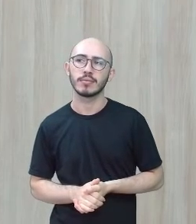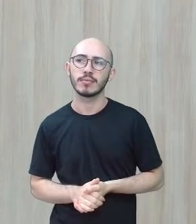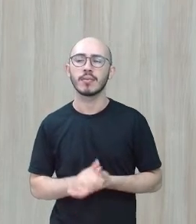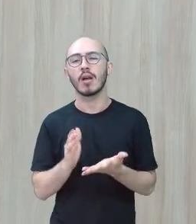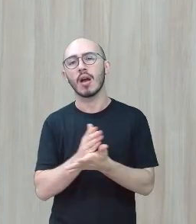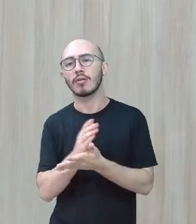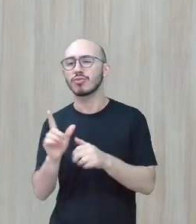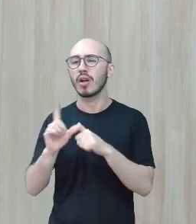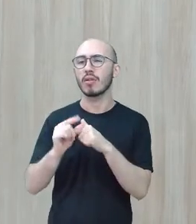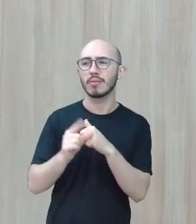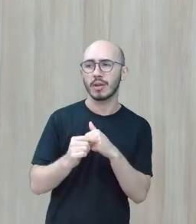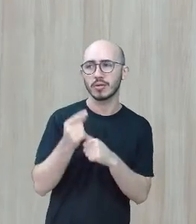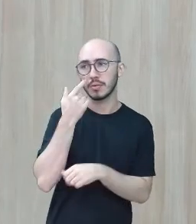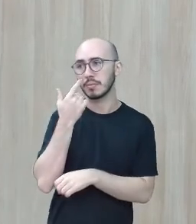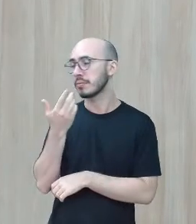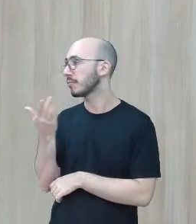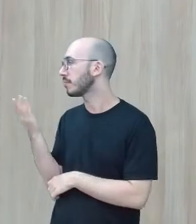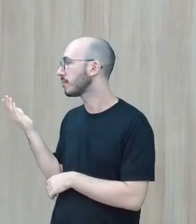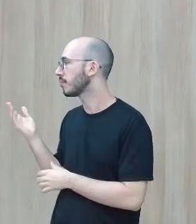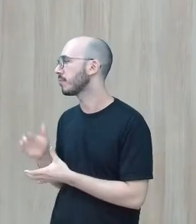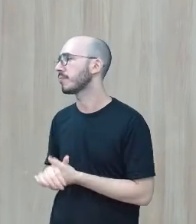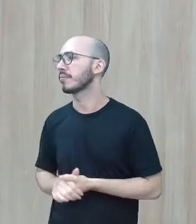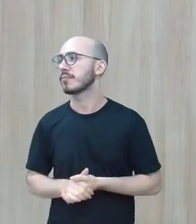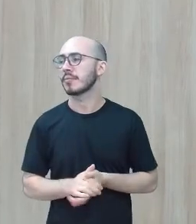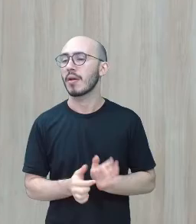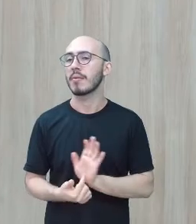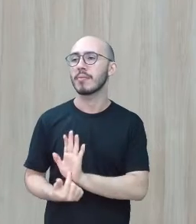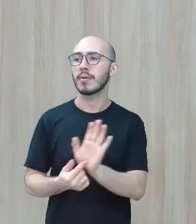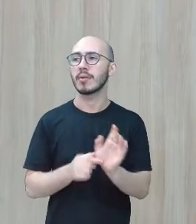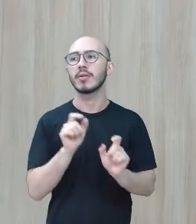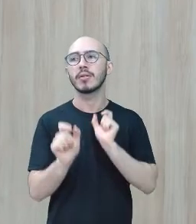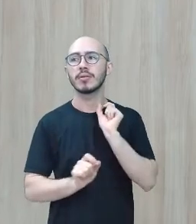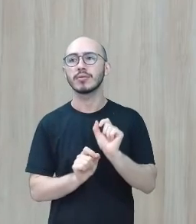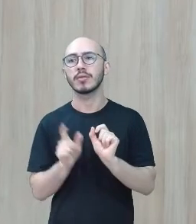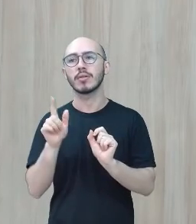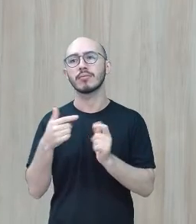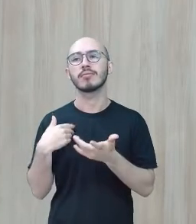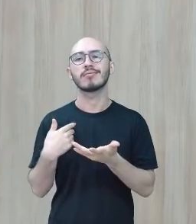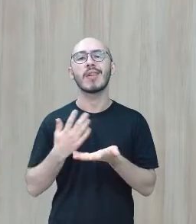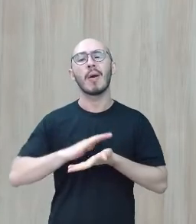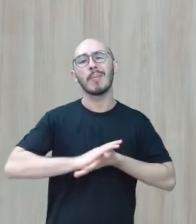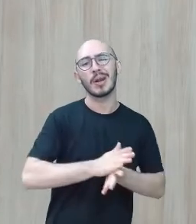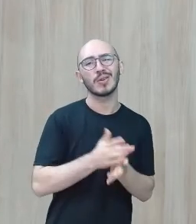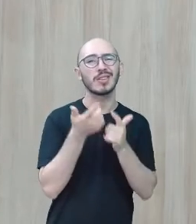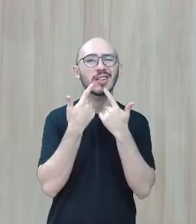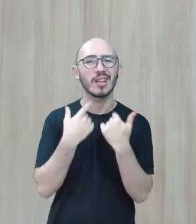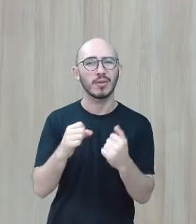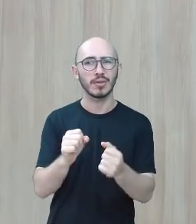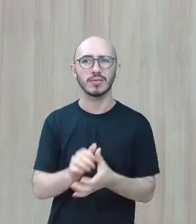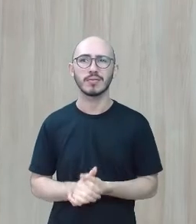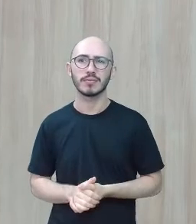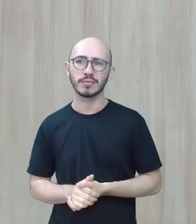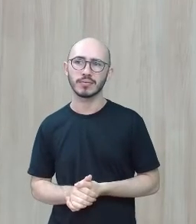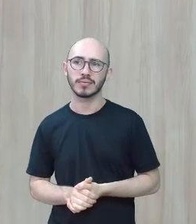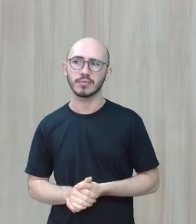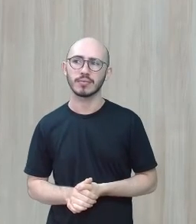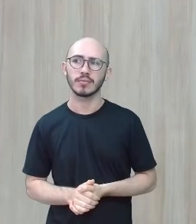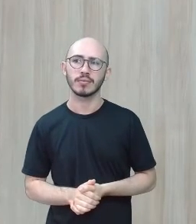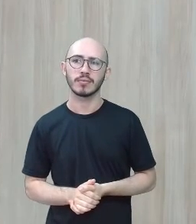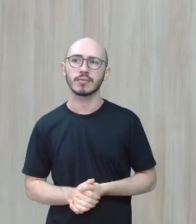alguns argumentos que fundamentariam esse preconceito linguístico, né? A gente tem o